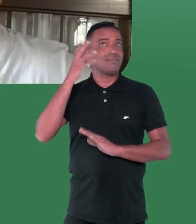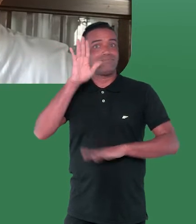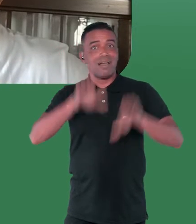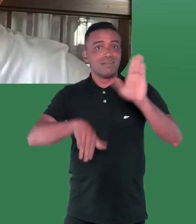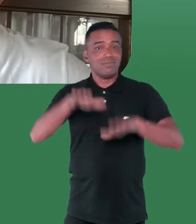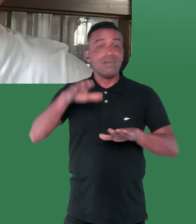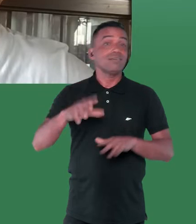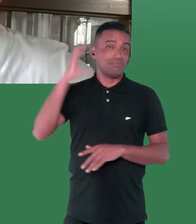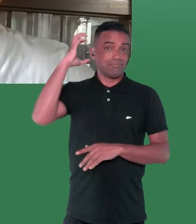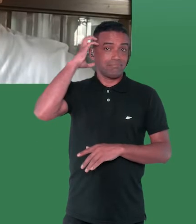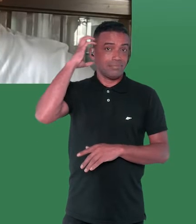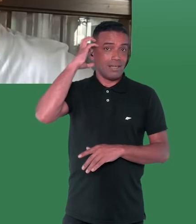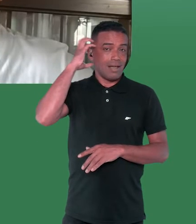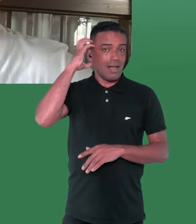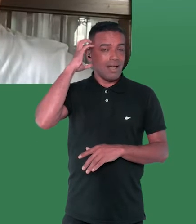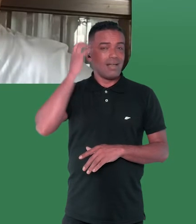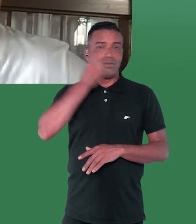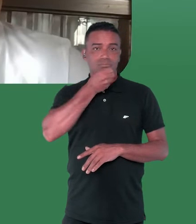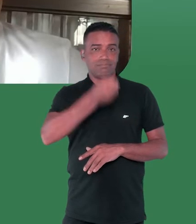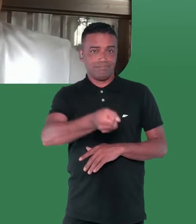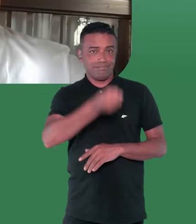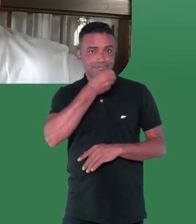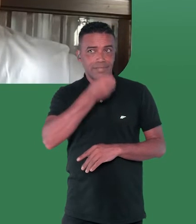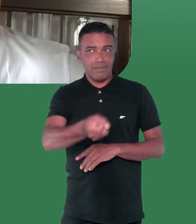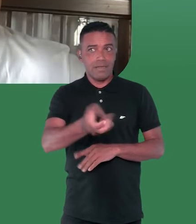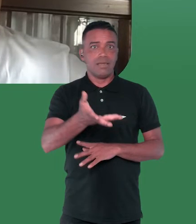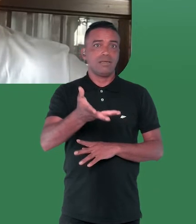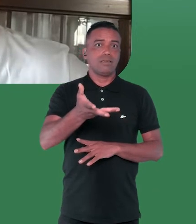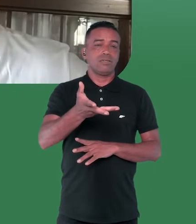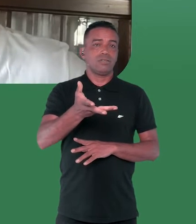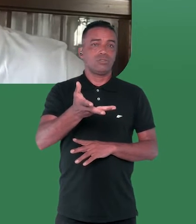quando, no rádio, eu entrevisto